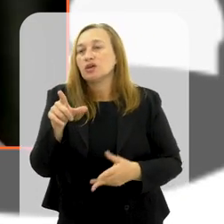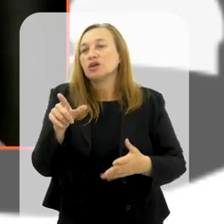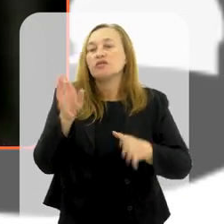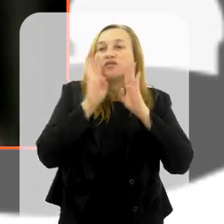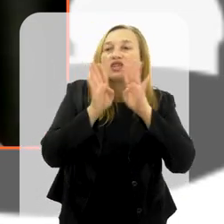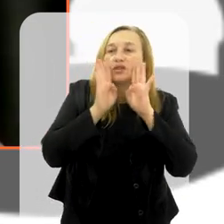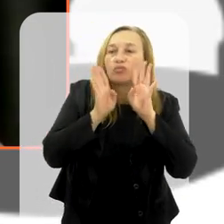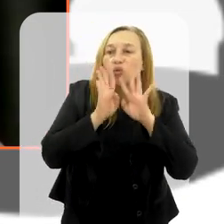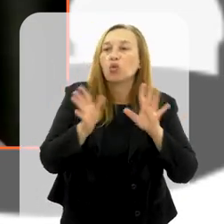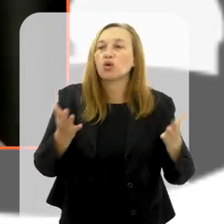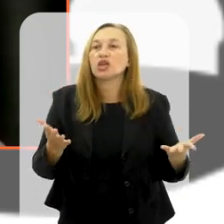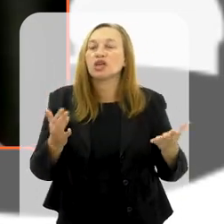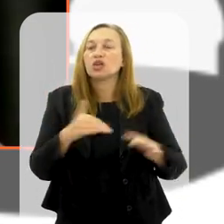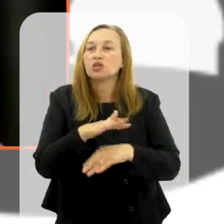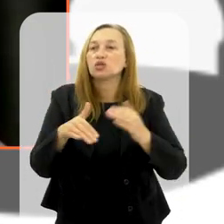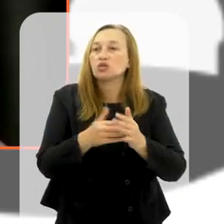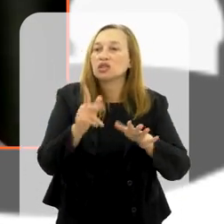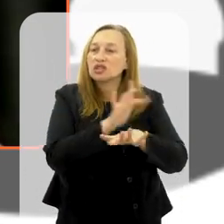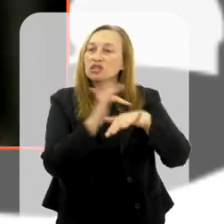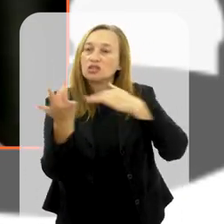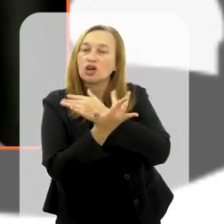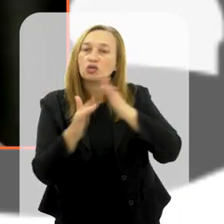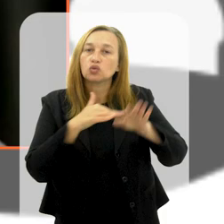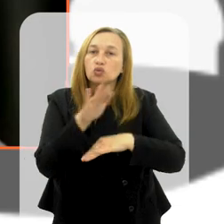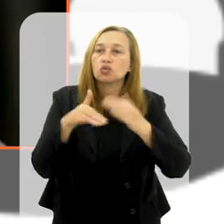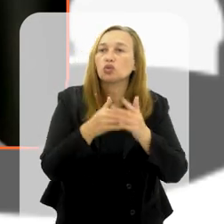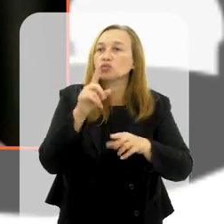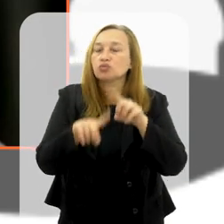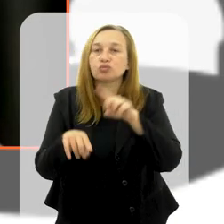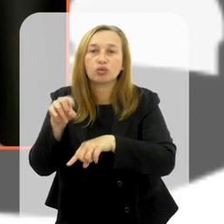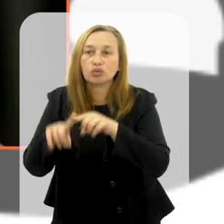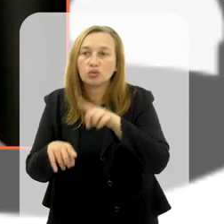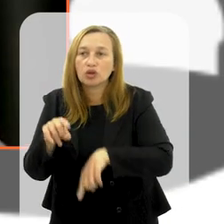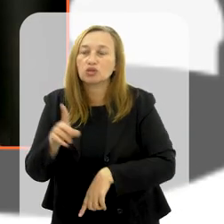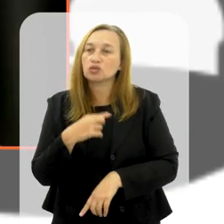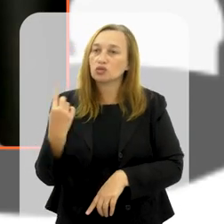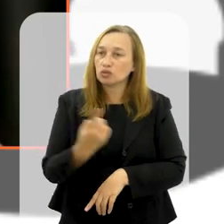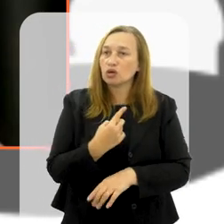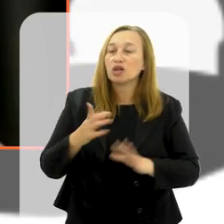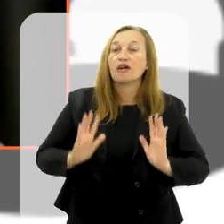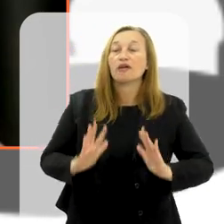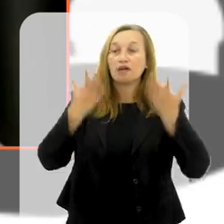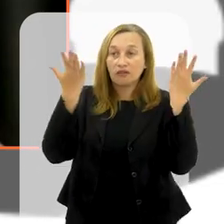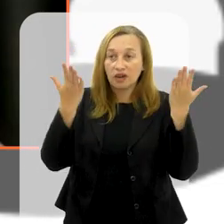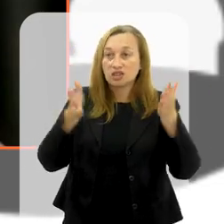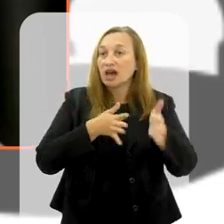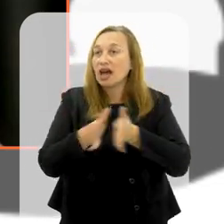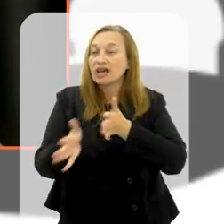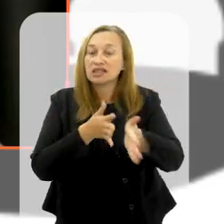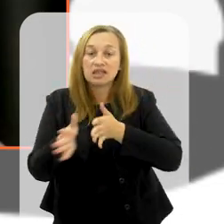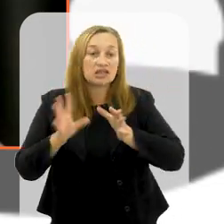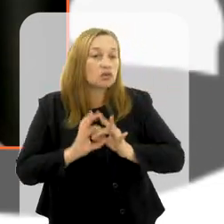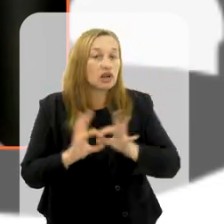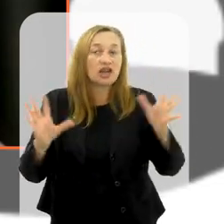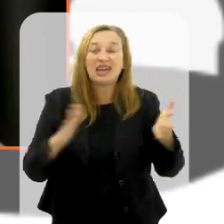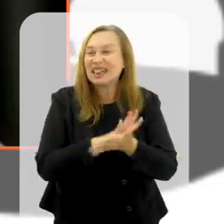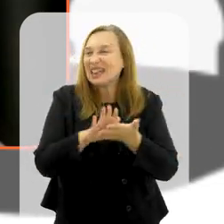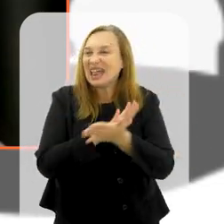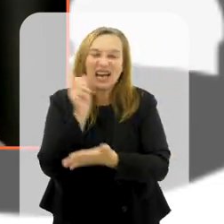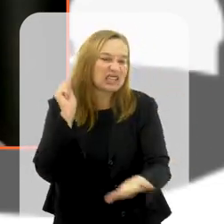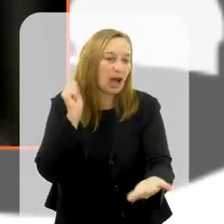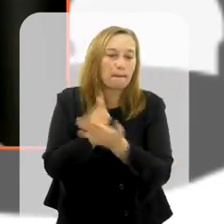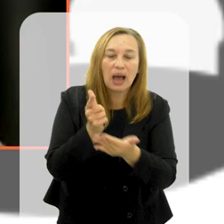todas essas redes sociais, e todo o nosso material. Todos os nossos eventos são de acesso livre,